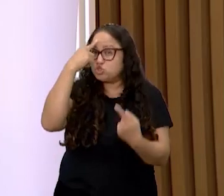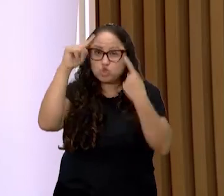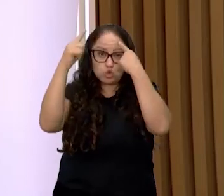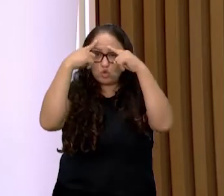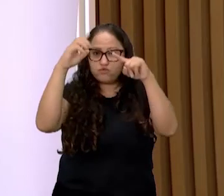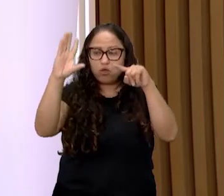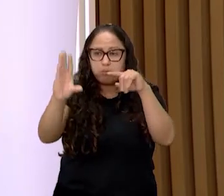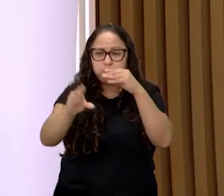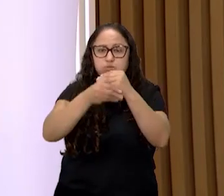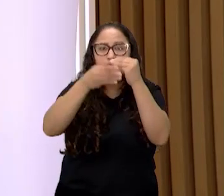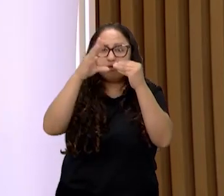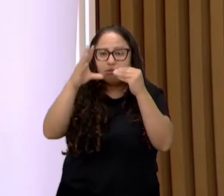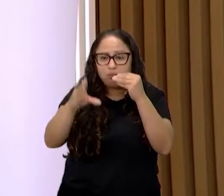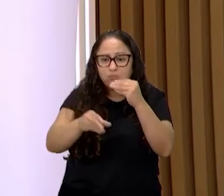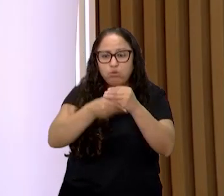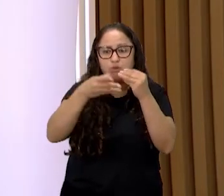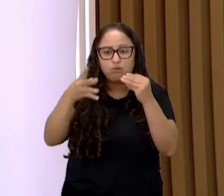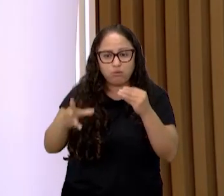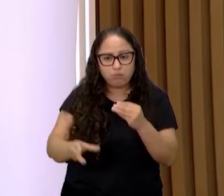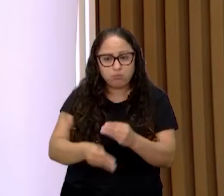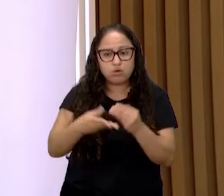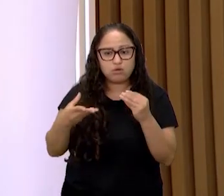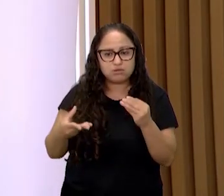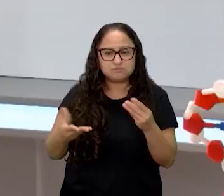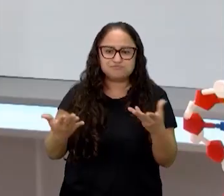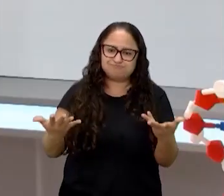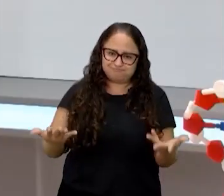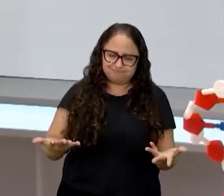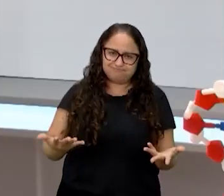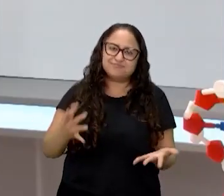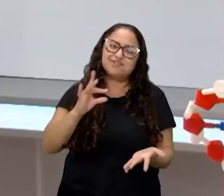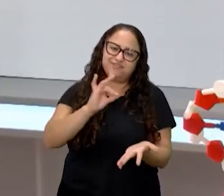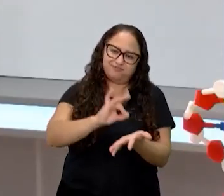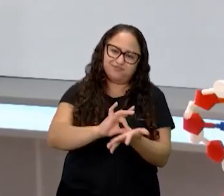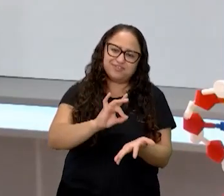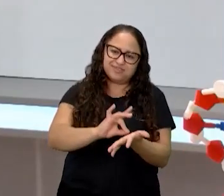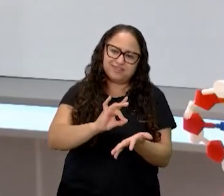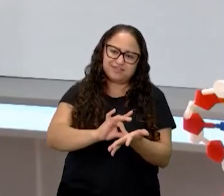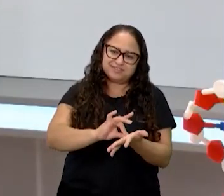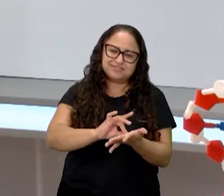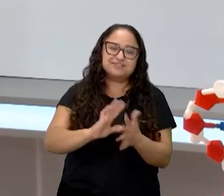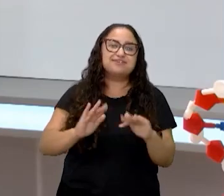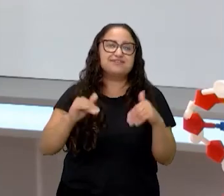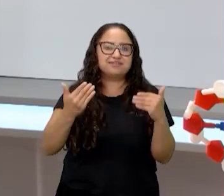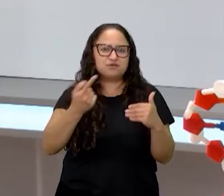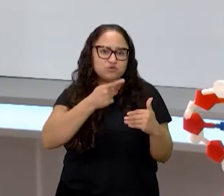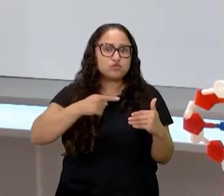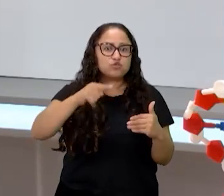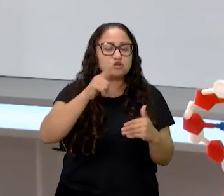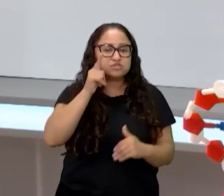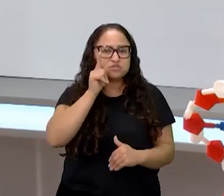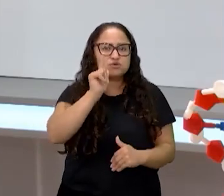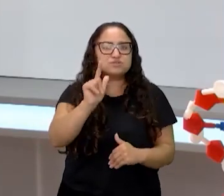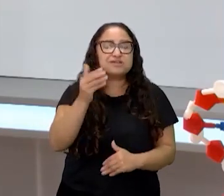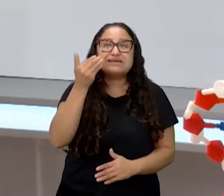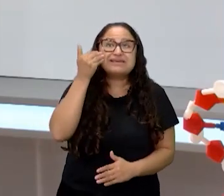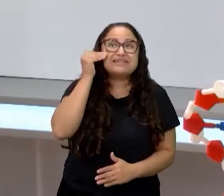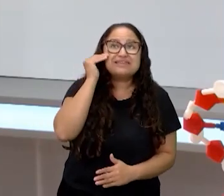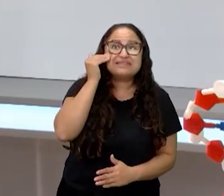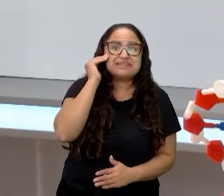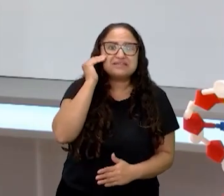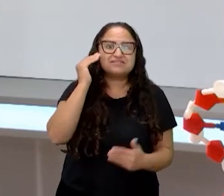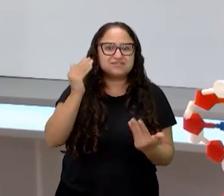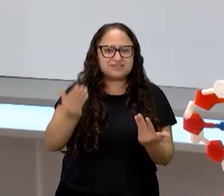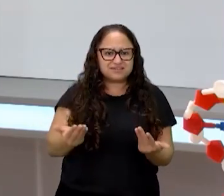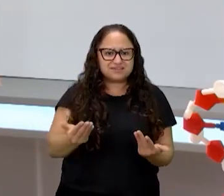senão acumulando chega lá não dá conta mais, né? É verdade, e aí a gente não consegue mais compreender,